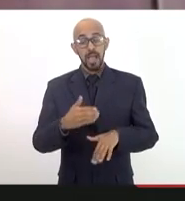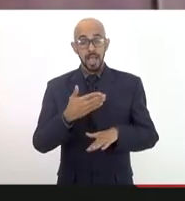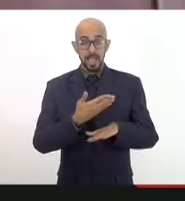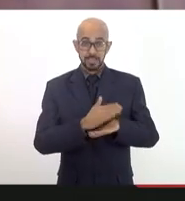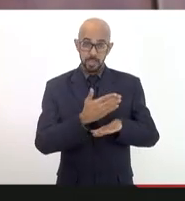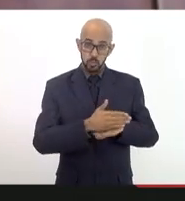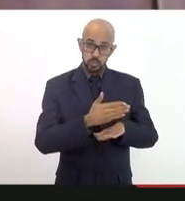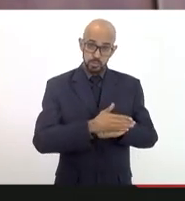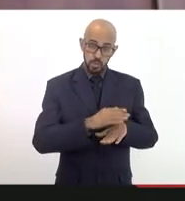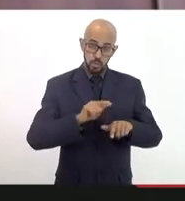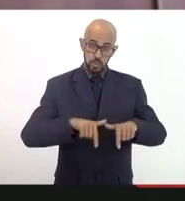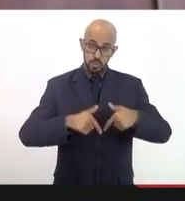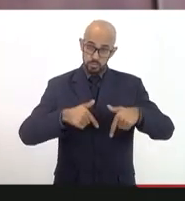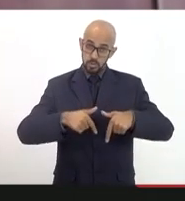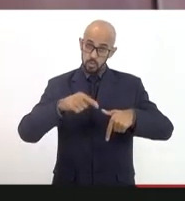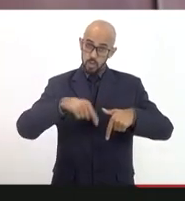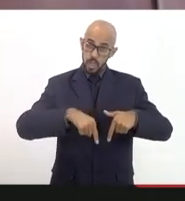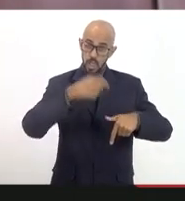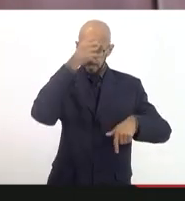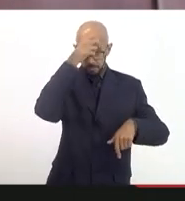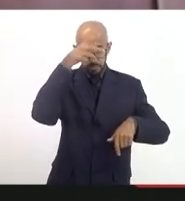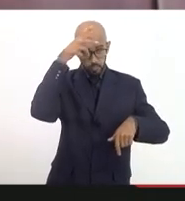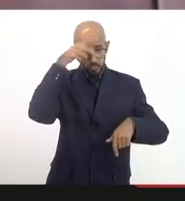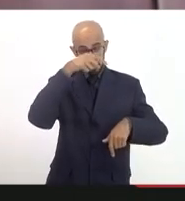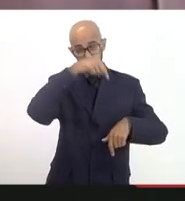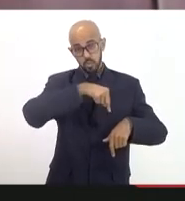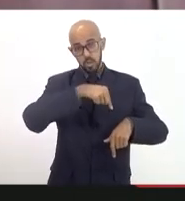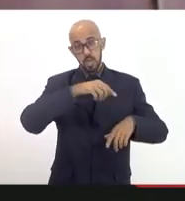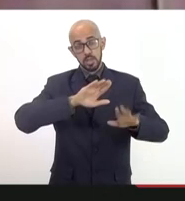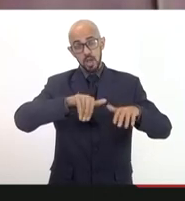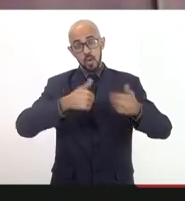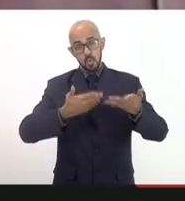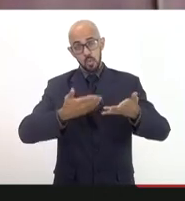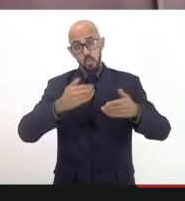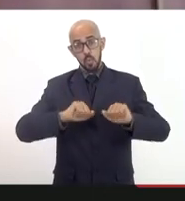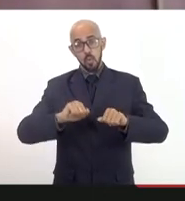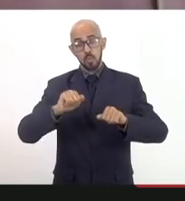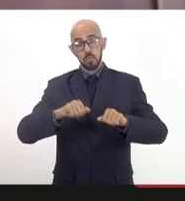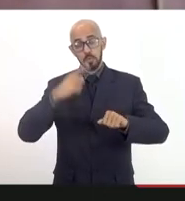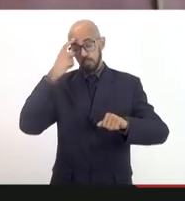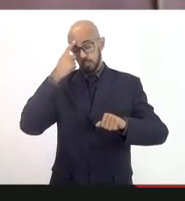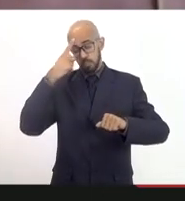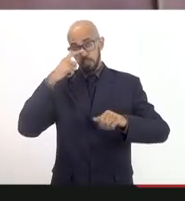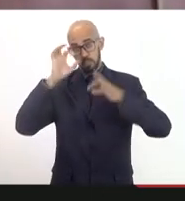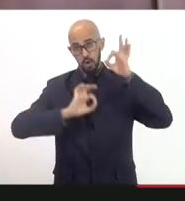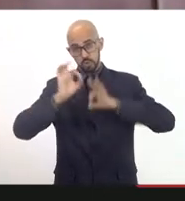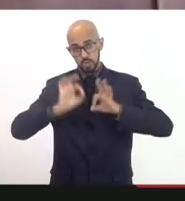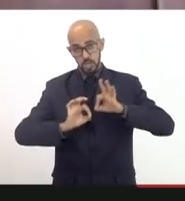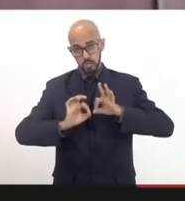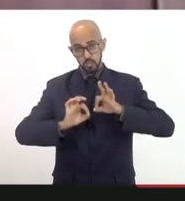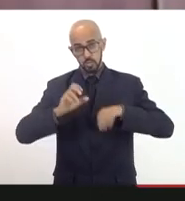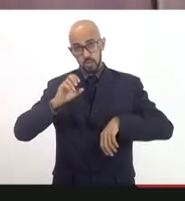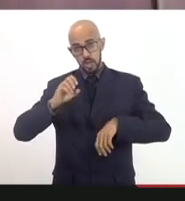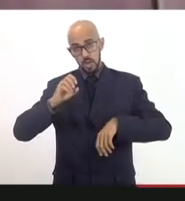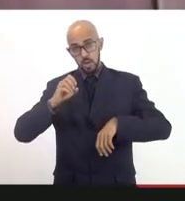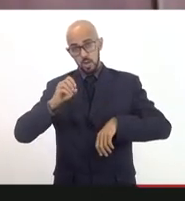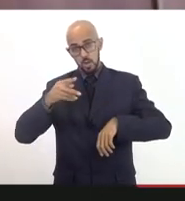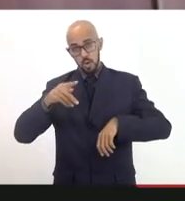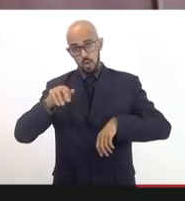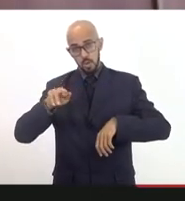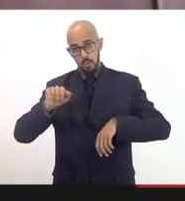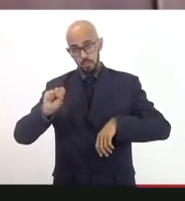do projeto, e como está com a OPAS, é justamente a gente conseguir ter uma